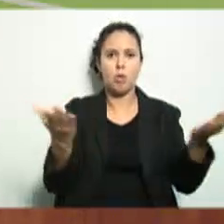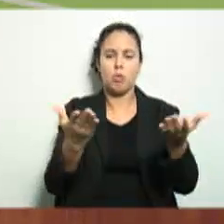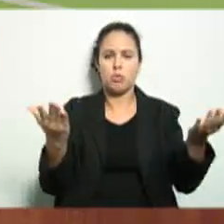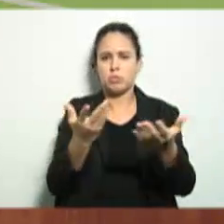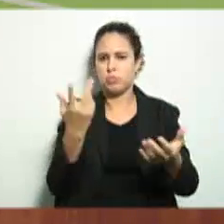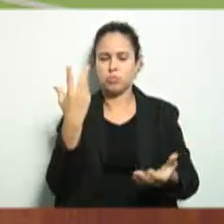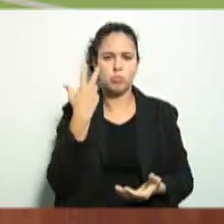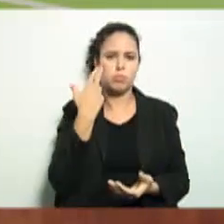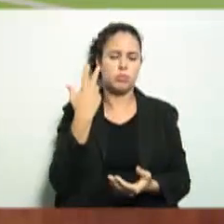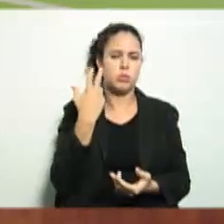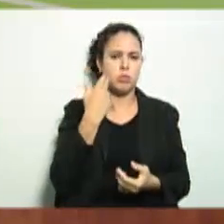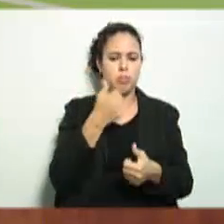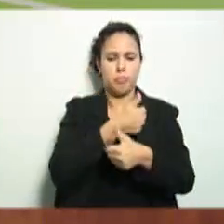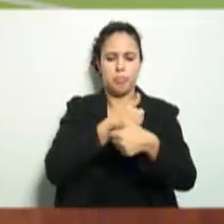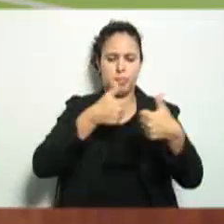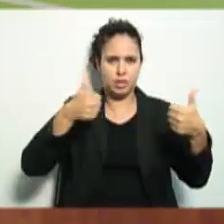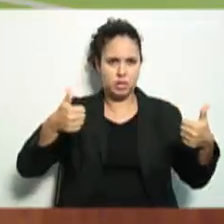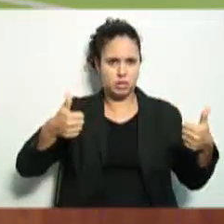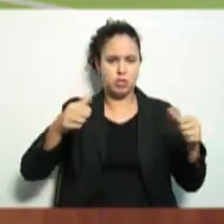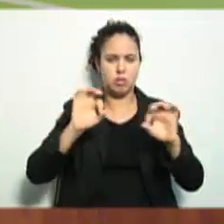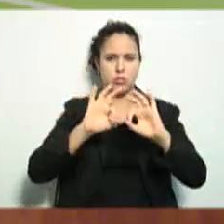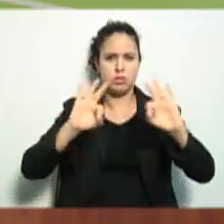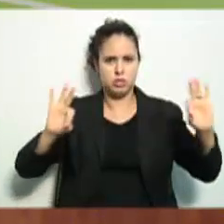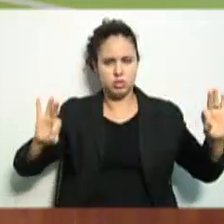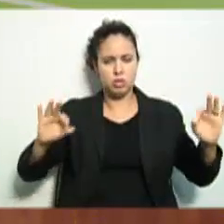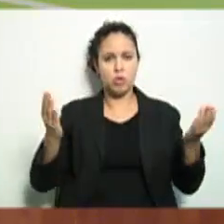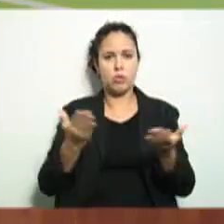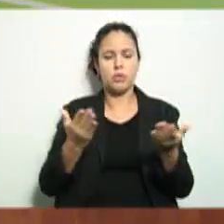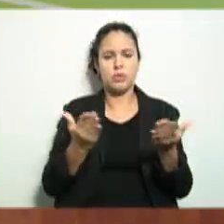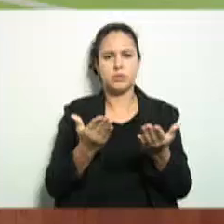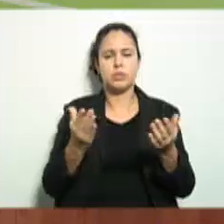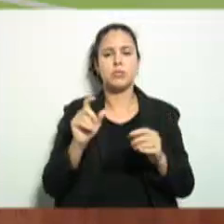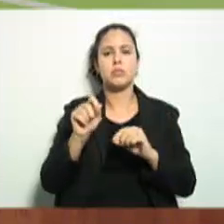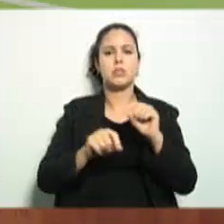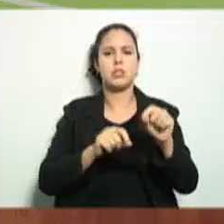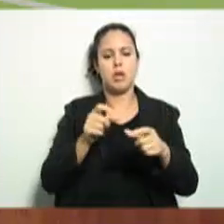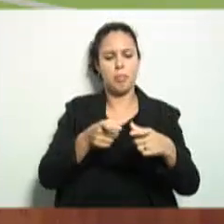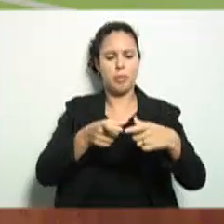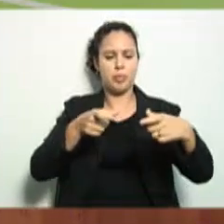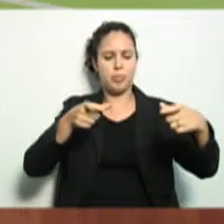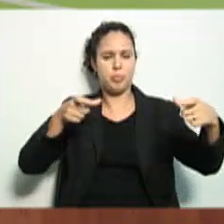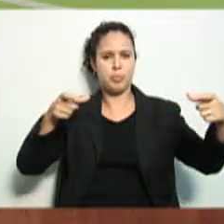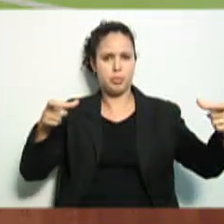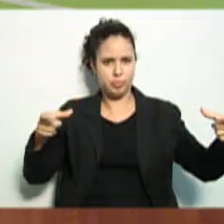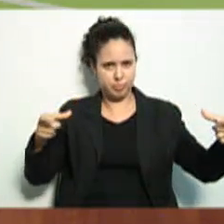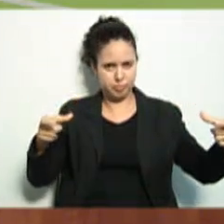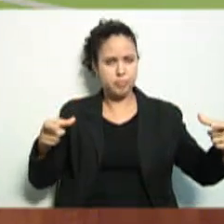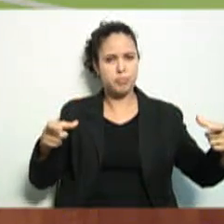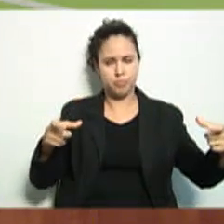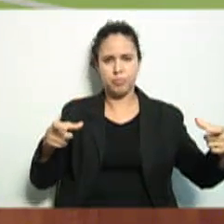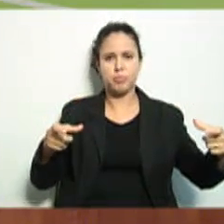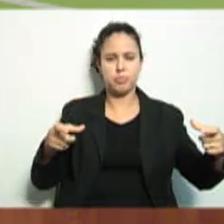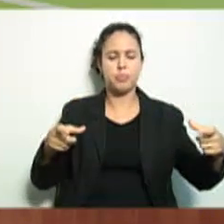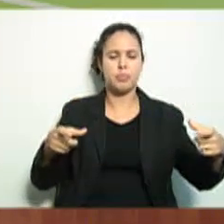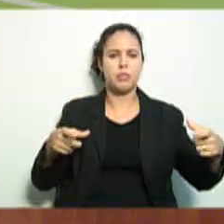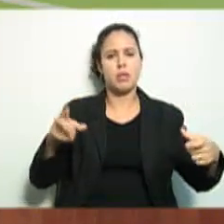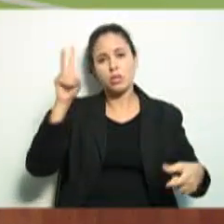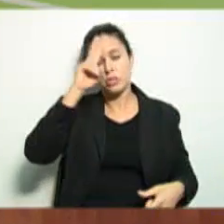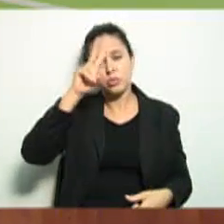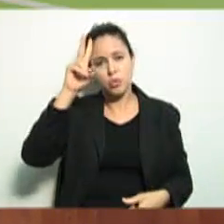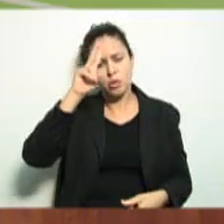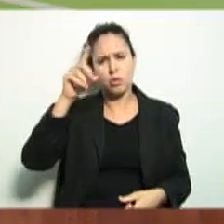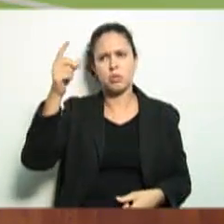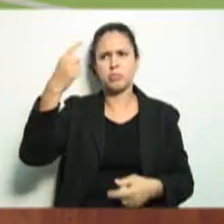vocês estão nessa realidade, nós nessa realidade, hoje a gente já tem um desenvolvimento provindo dessa história. Essa história que é muito